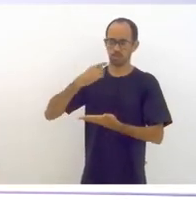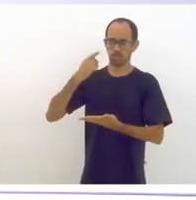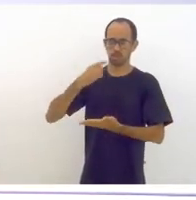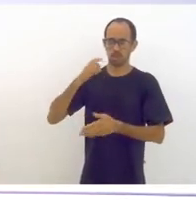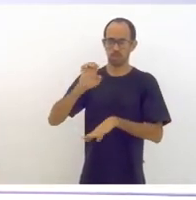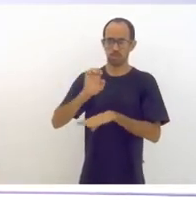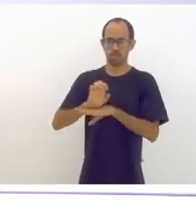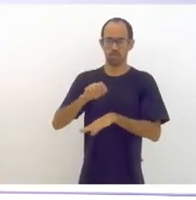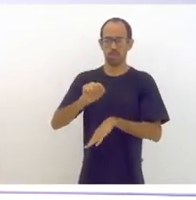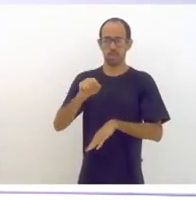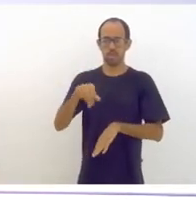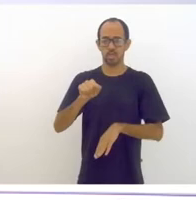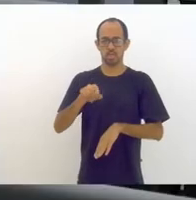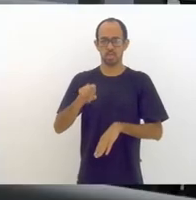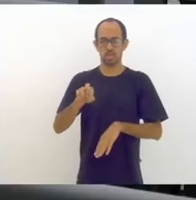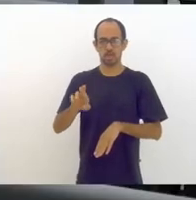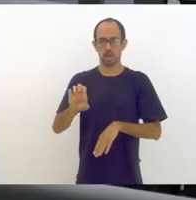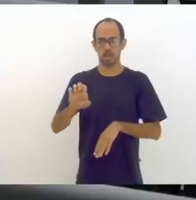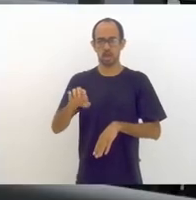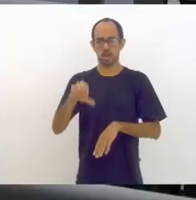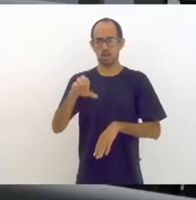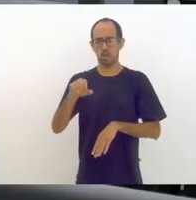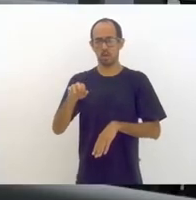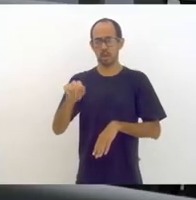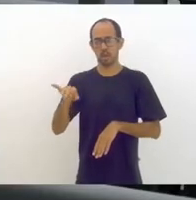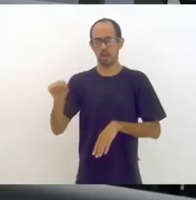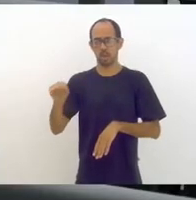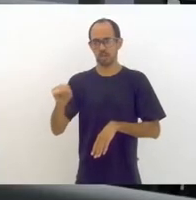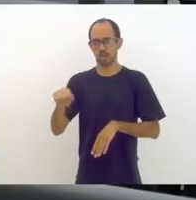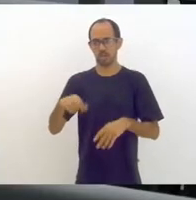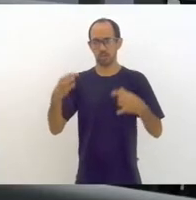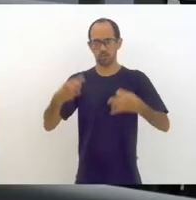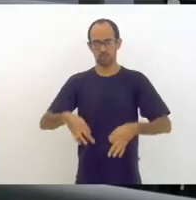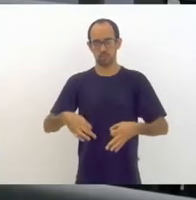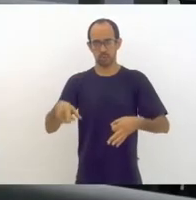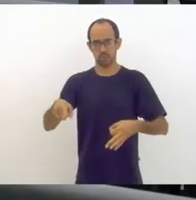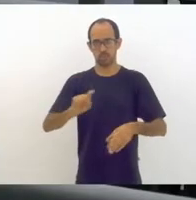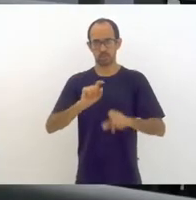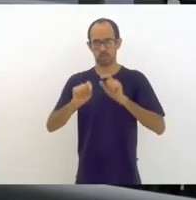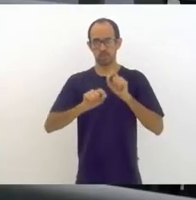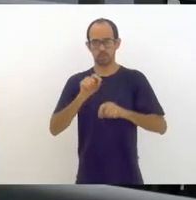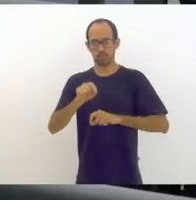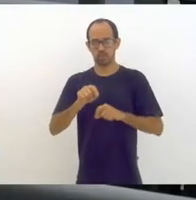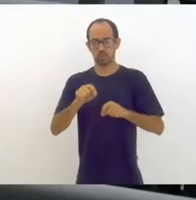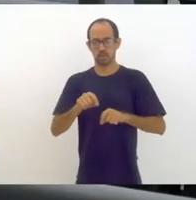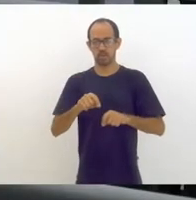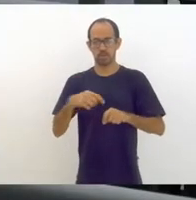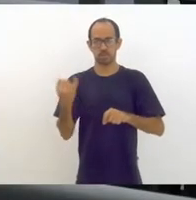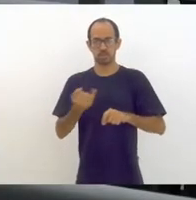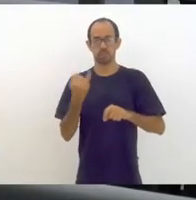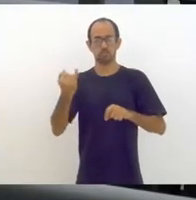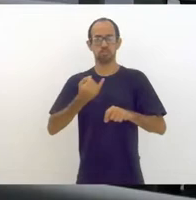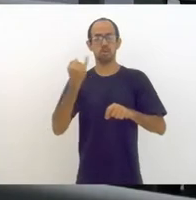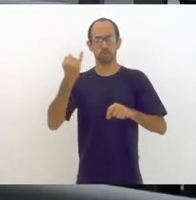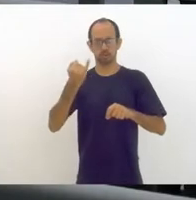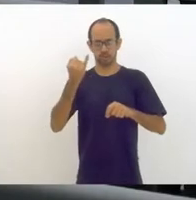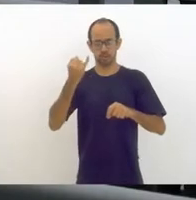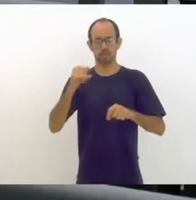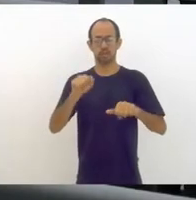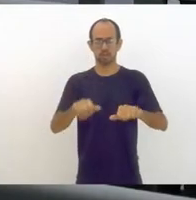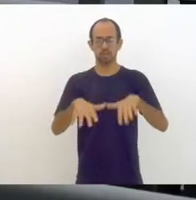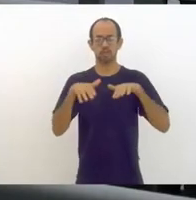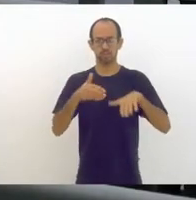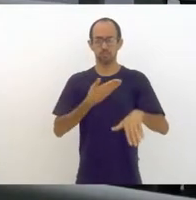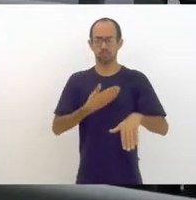André Correia, que com certeza, André, hoje aqui nessa audiência pública, que é de grande importância, grande relevância, para